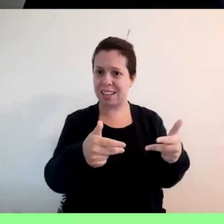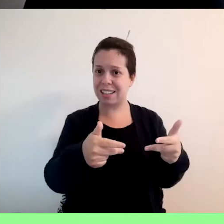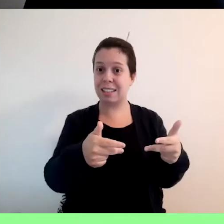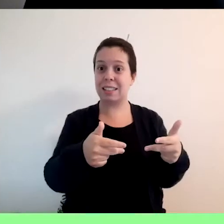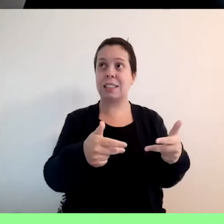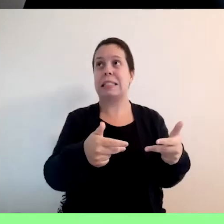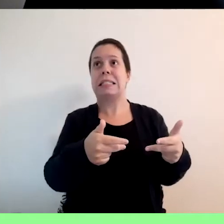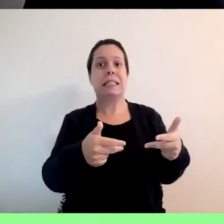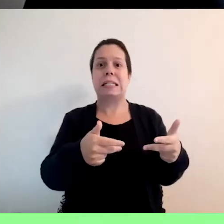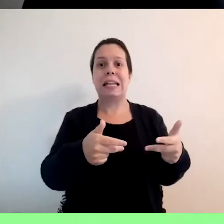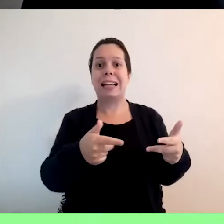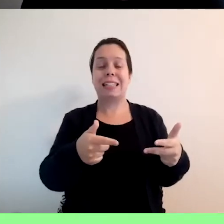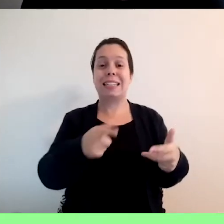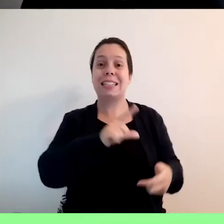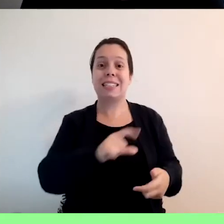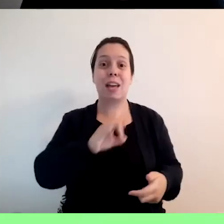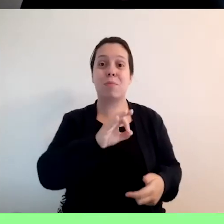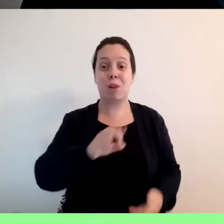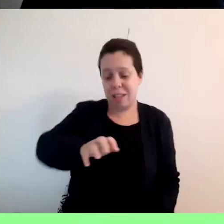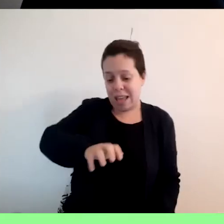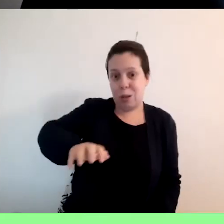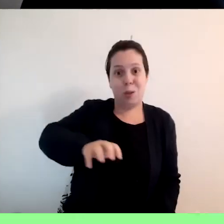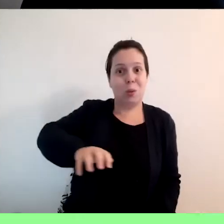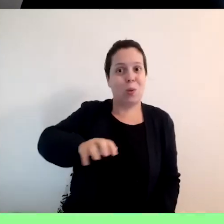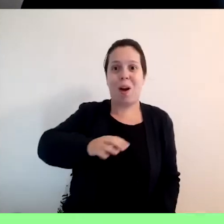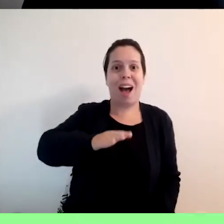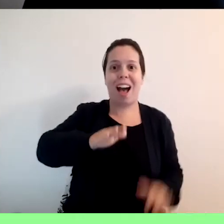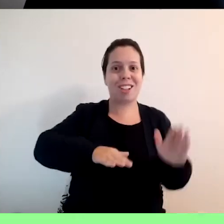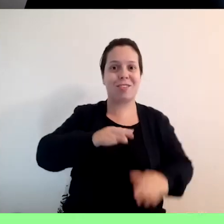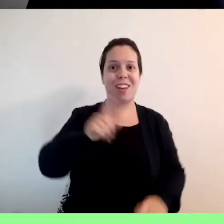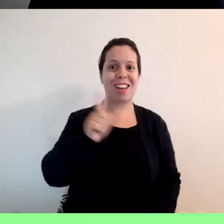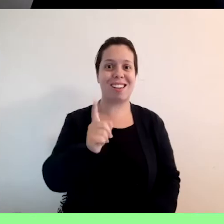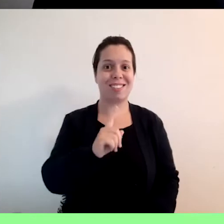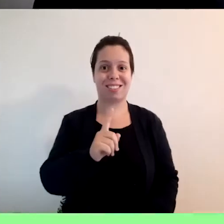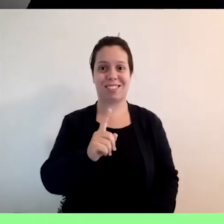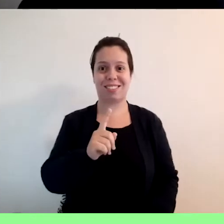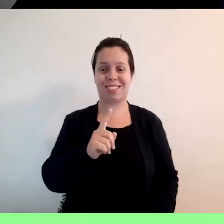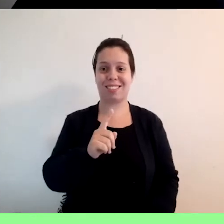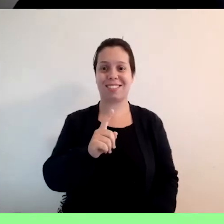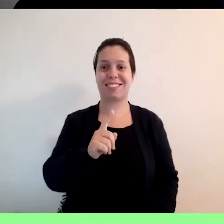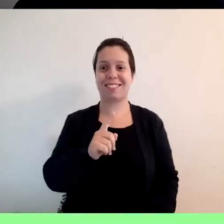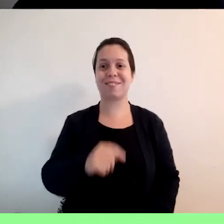usabilidade via cursor de mouse. Muitas delas têm ali